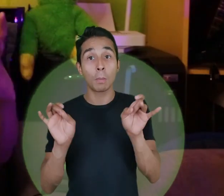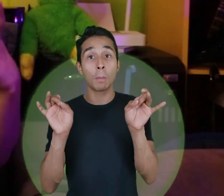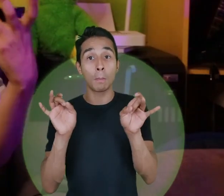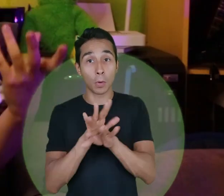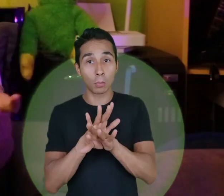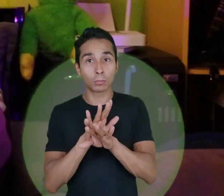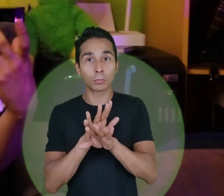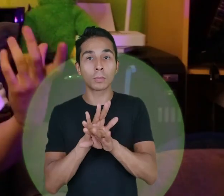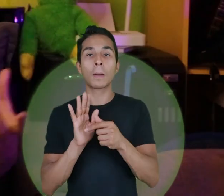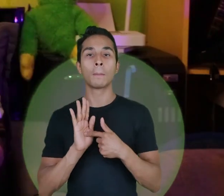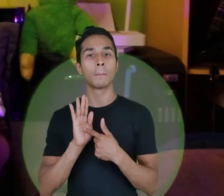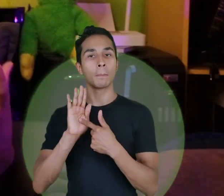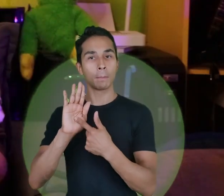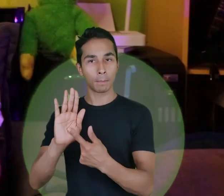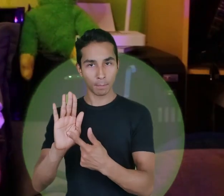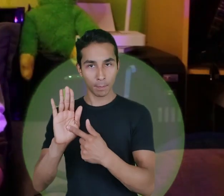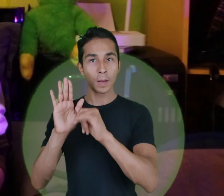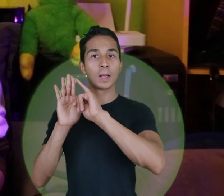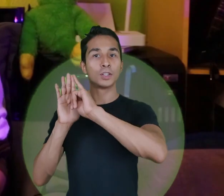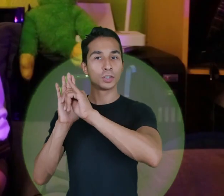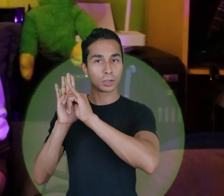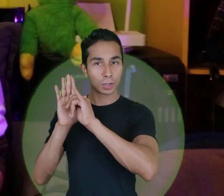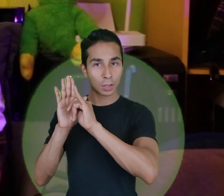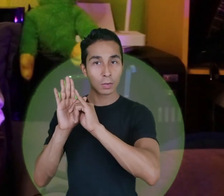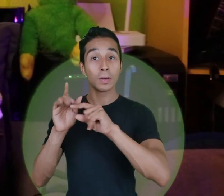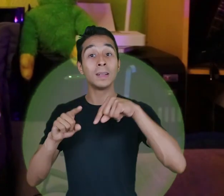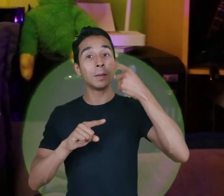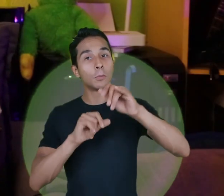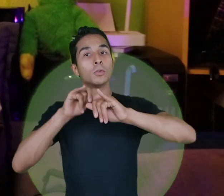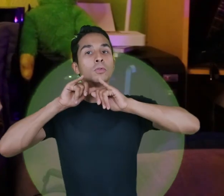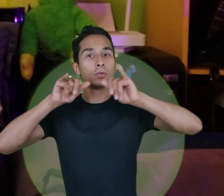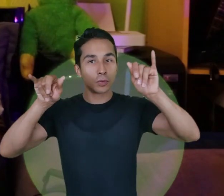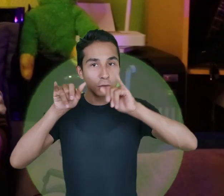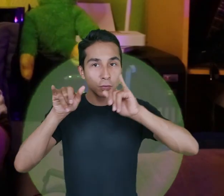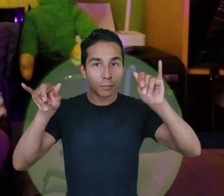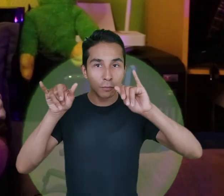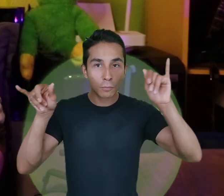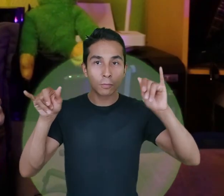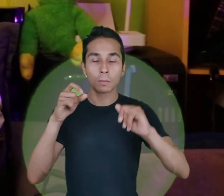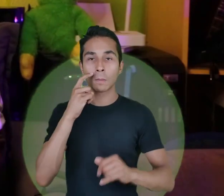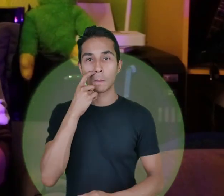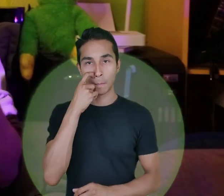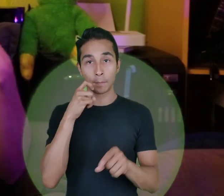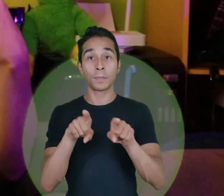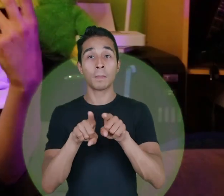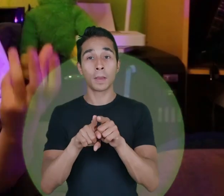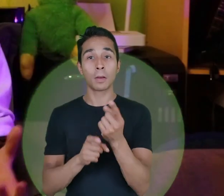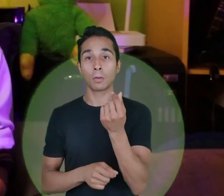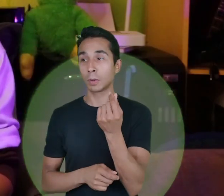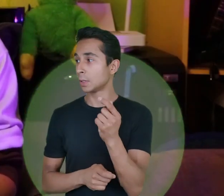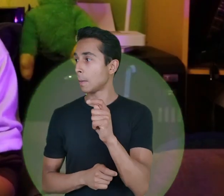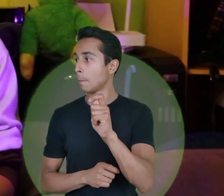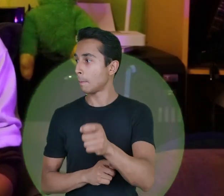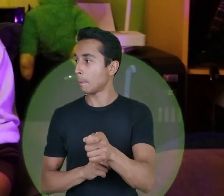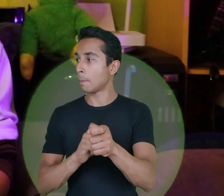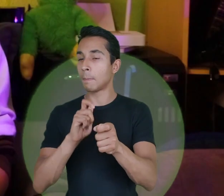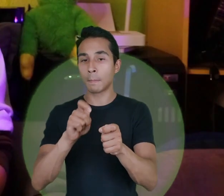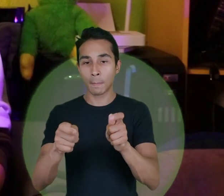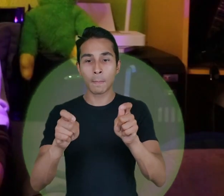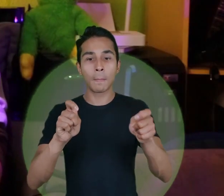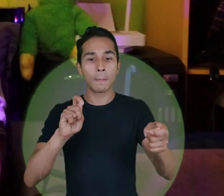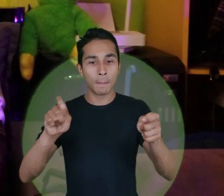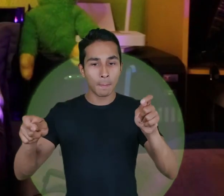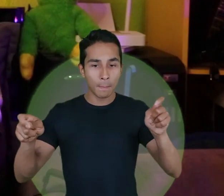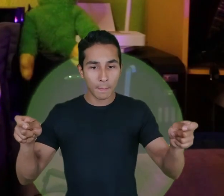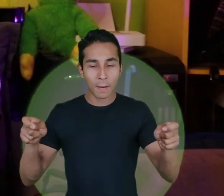você divulga, né? Pensar toda essa divulgação também, você tem toda uma parte de prestação de contas, de ver notas fiscais.